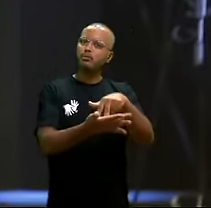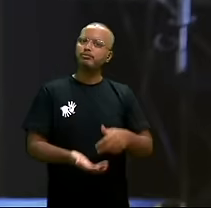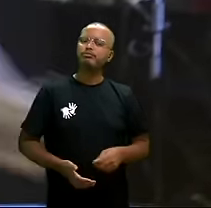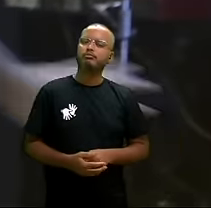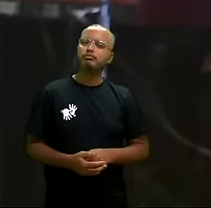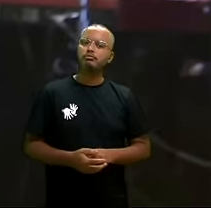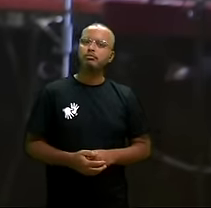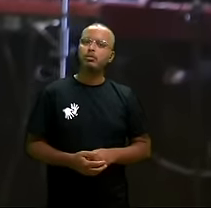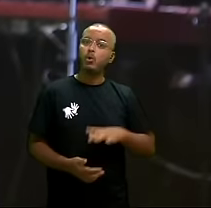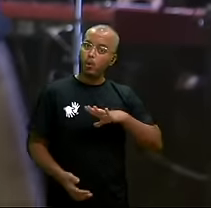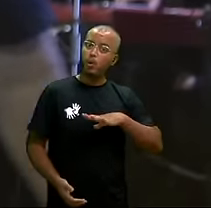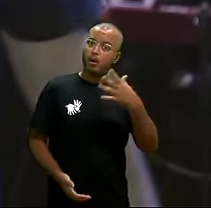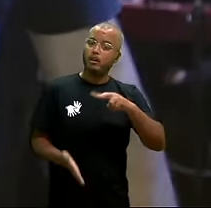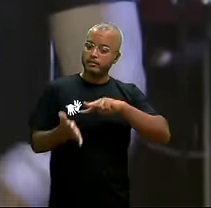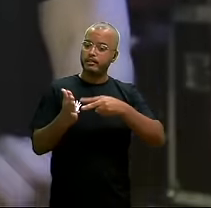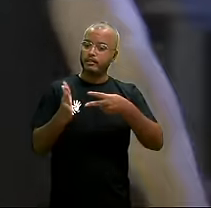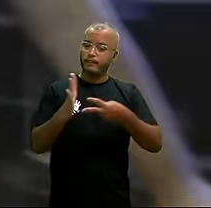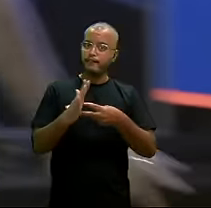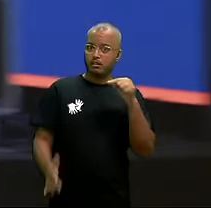estar todinho,